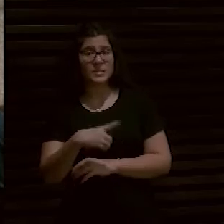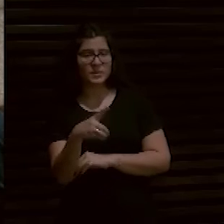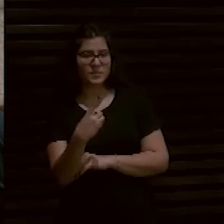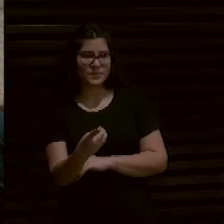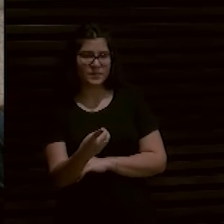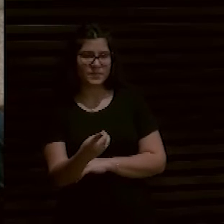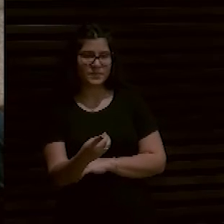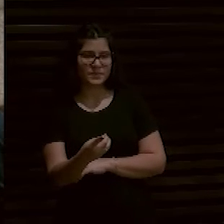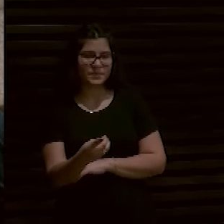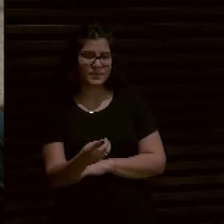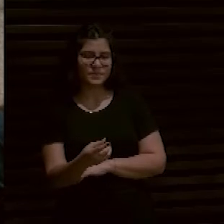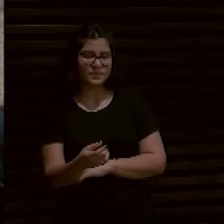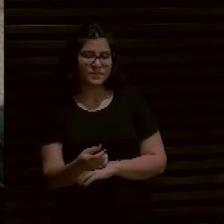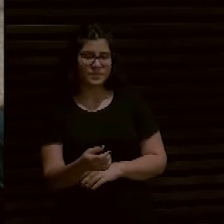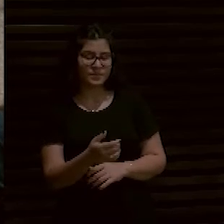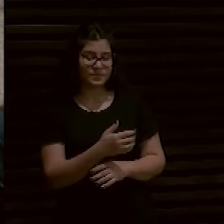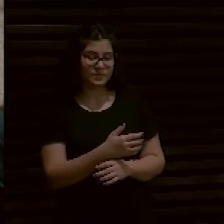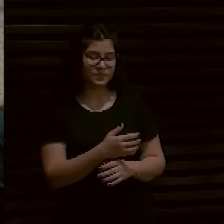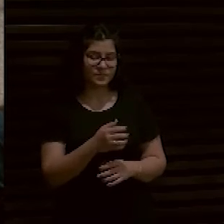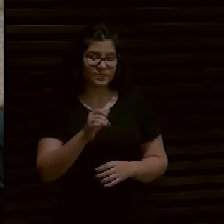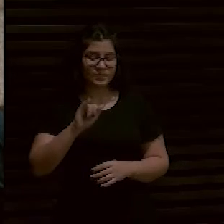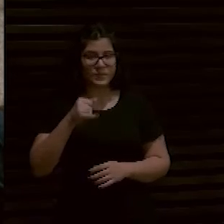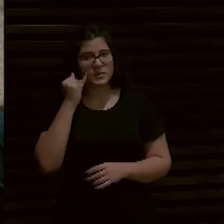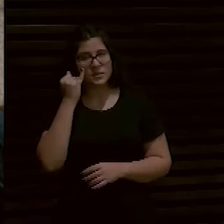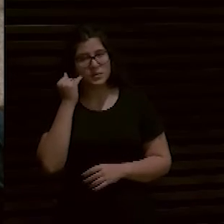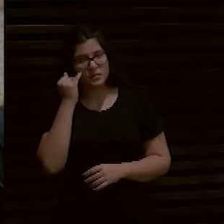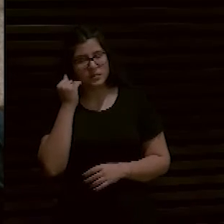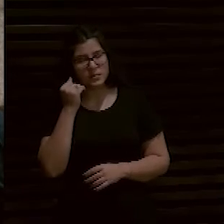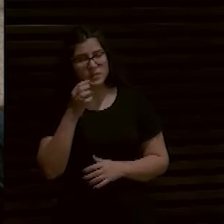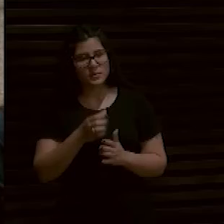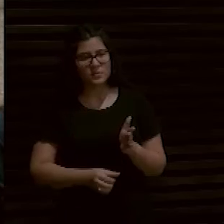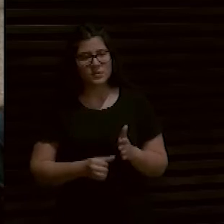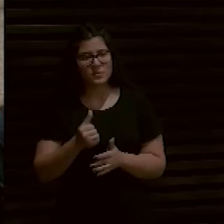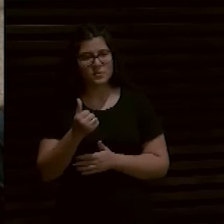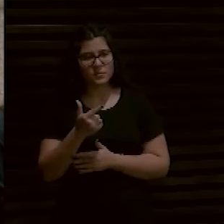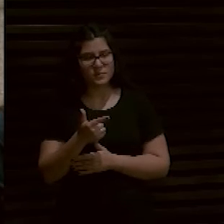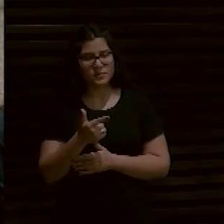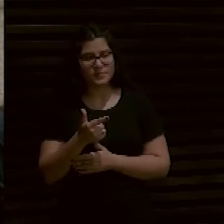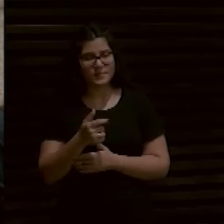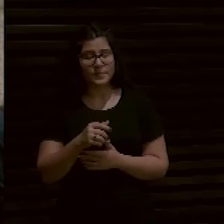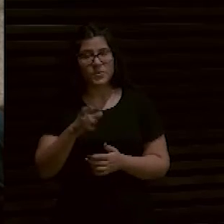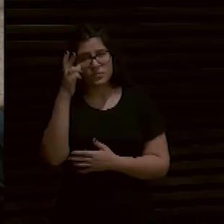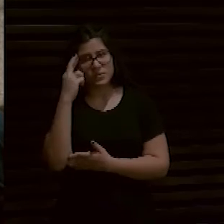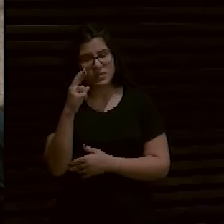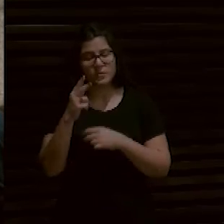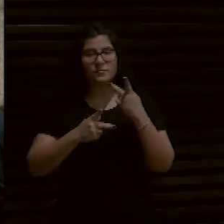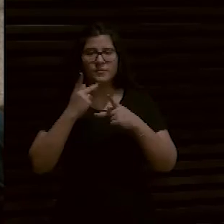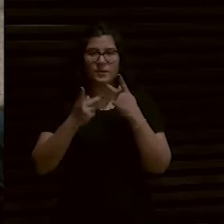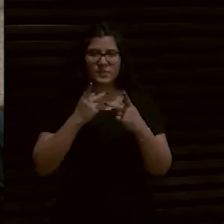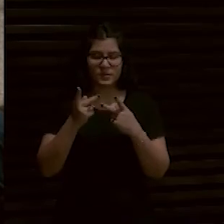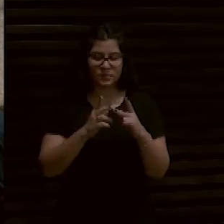Depois, vamos para Jeremias 12. Continua aqui o Senhor tratando esse